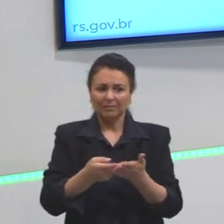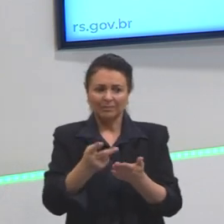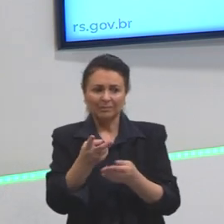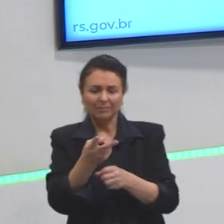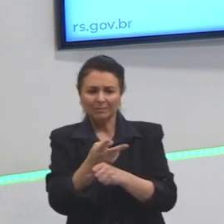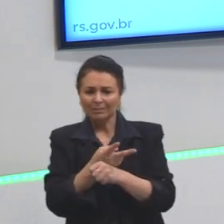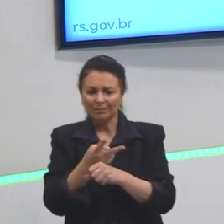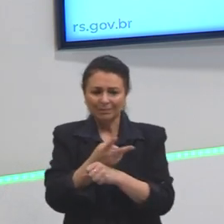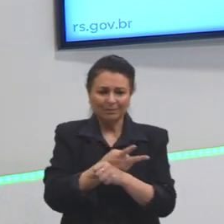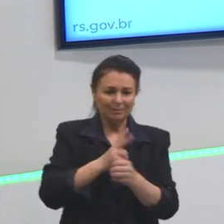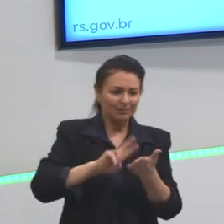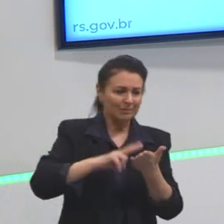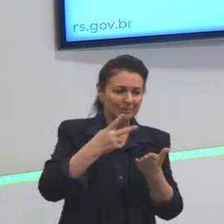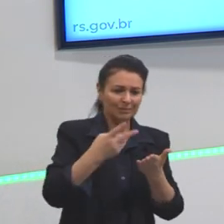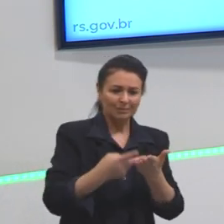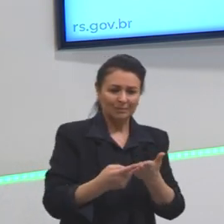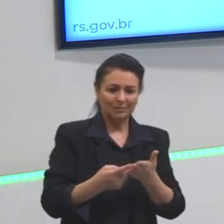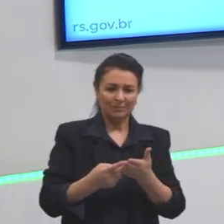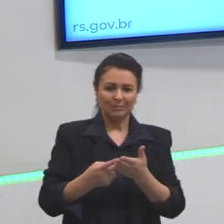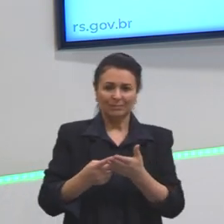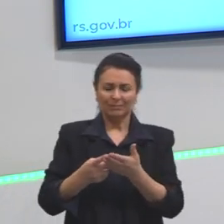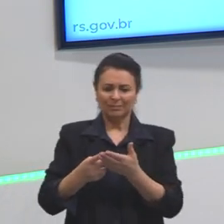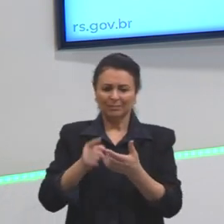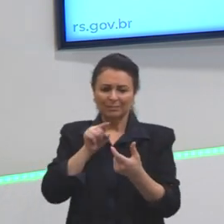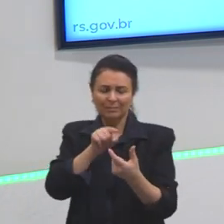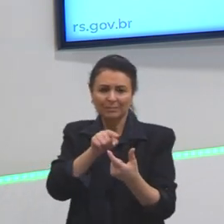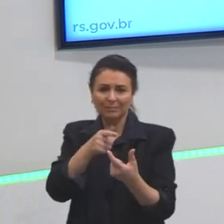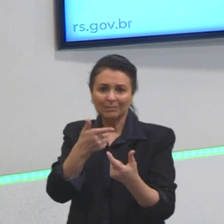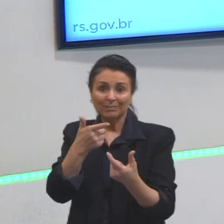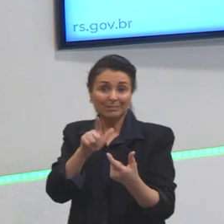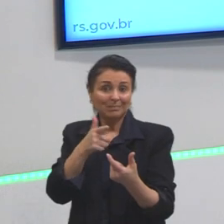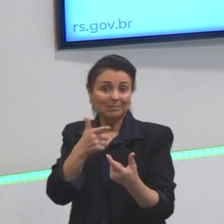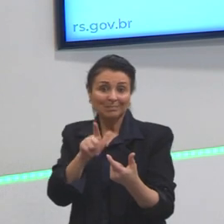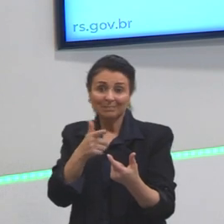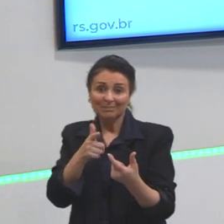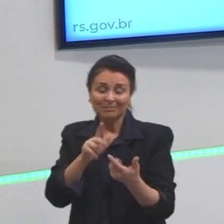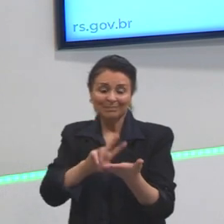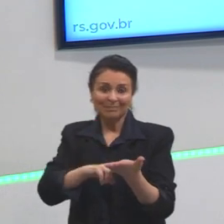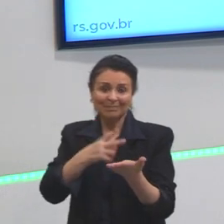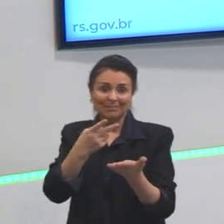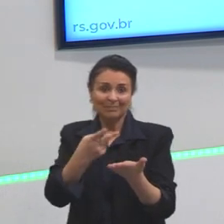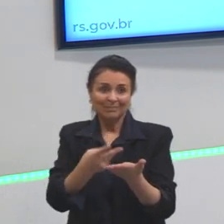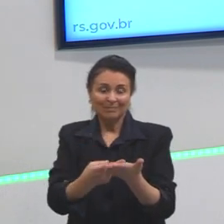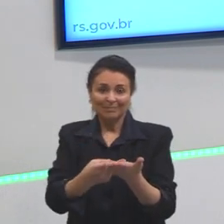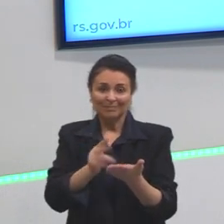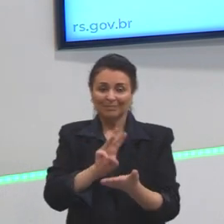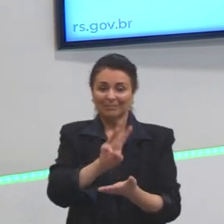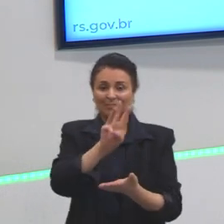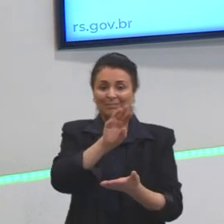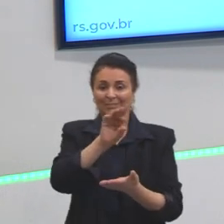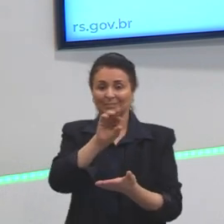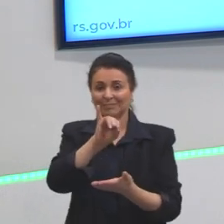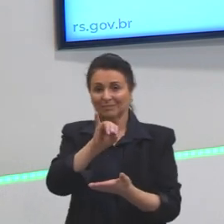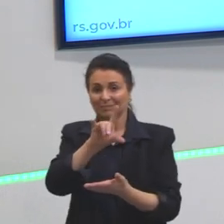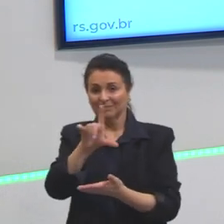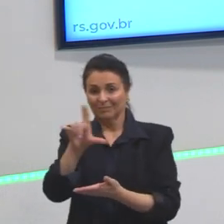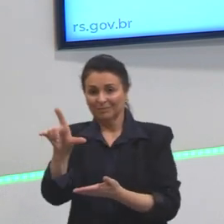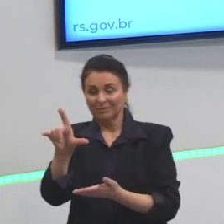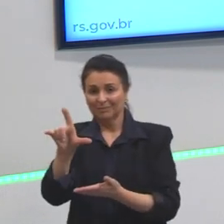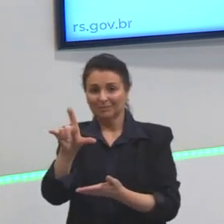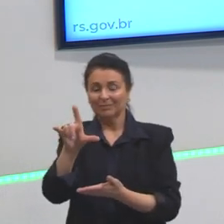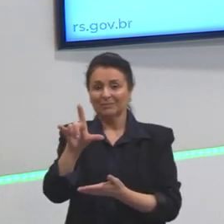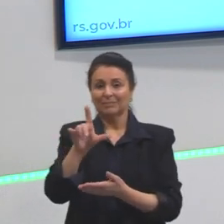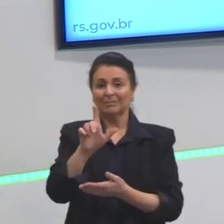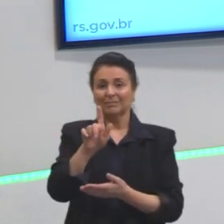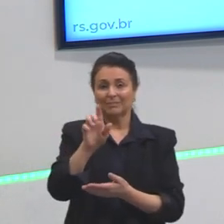procura por uma tradução para essas palavras mas elas não existem Qual é a a ideia a ideia que